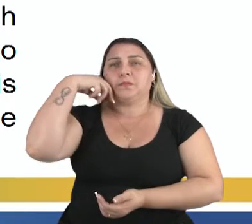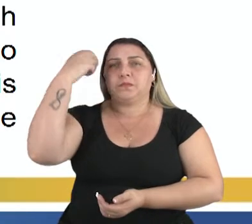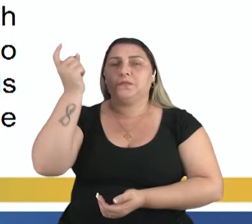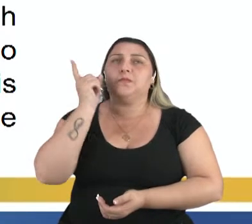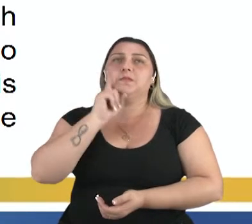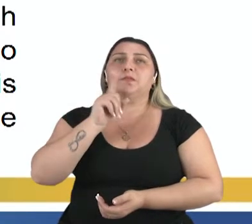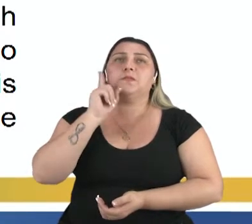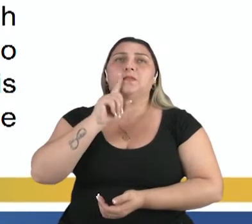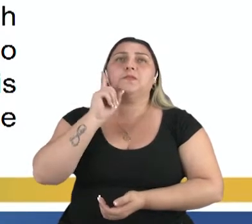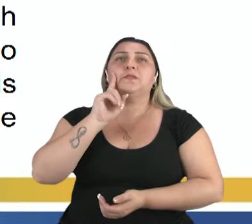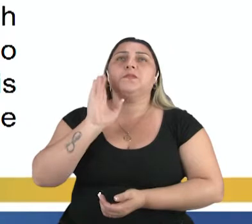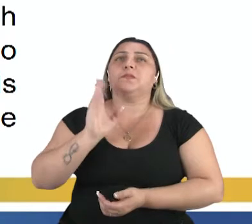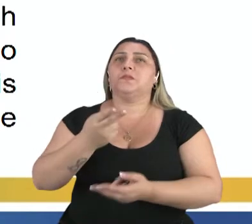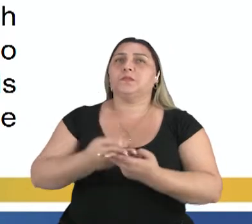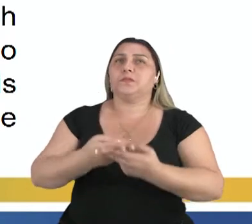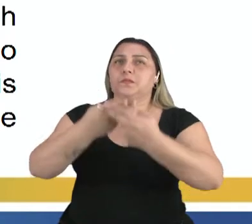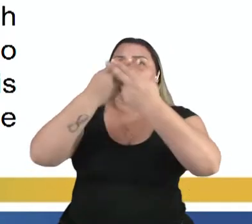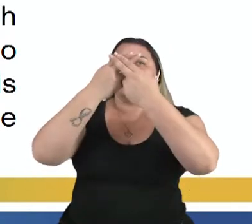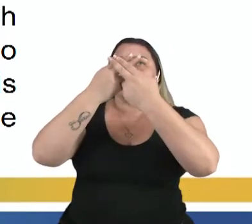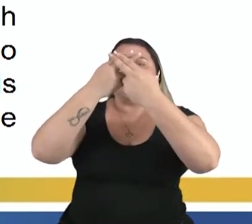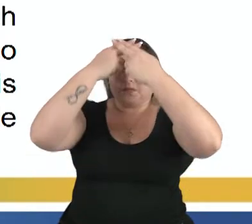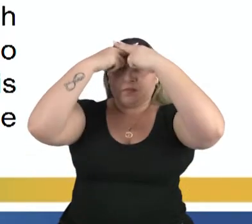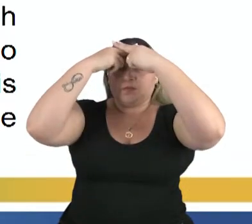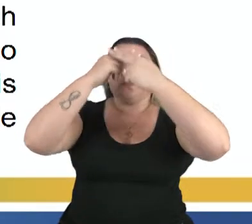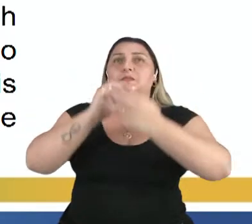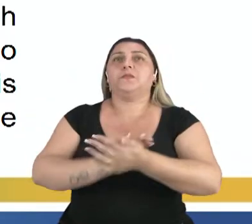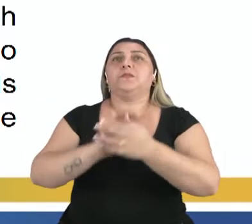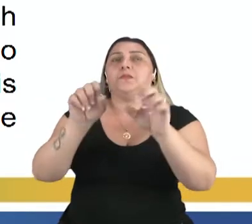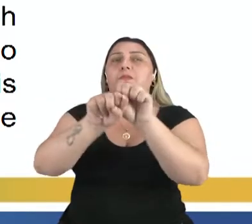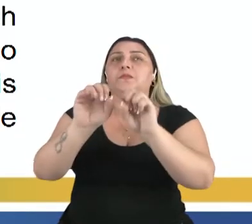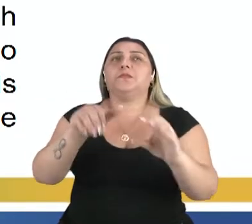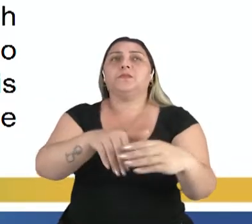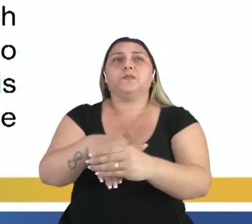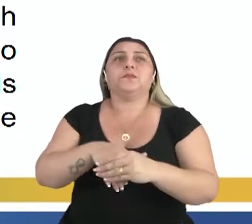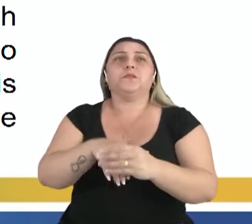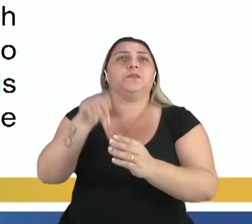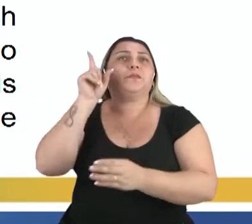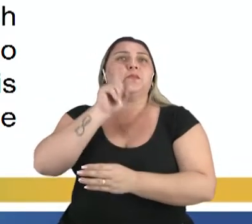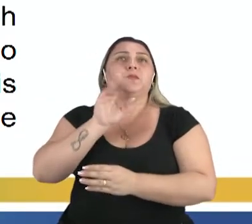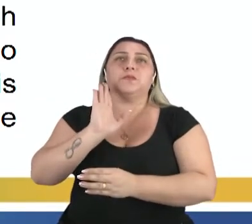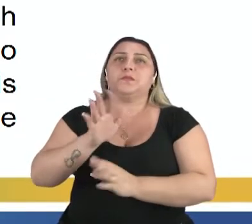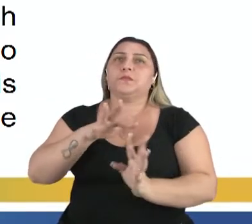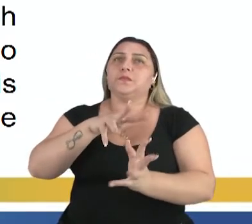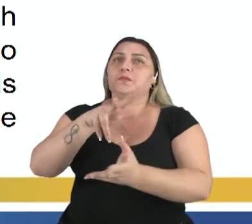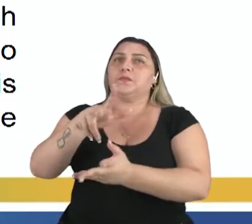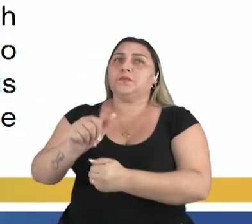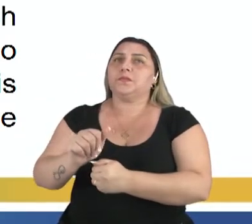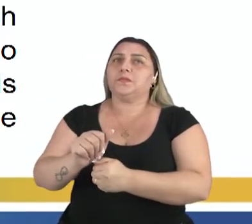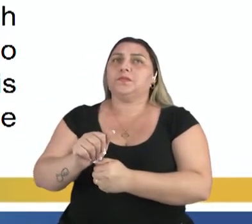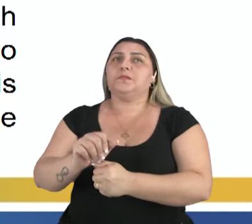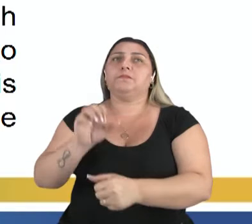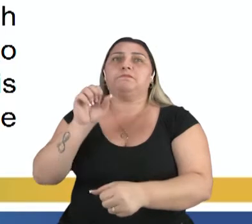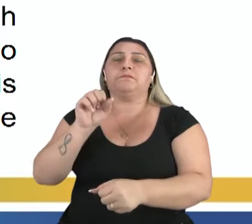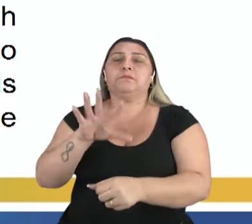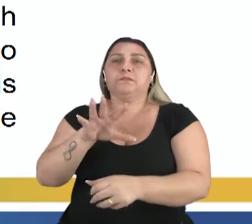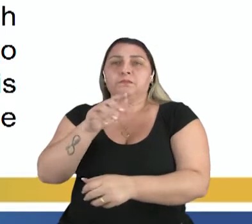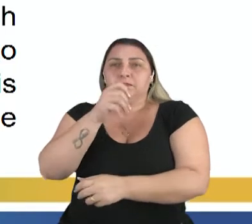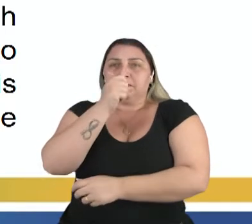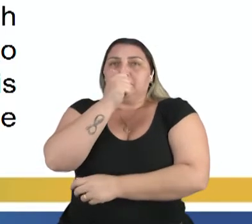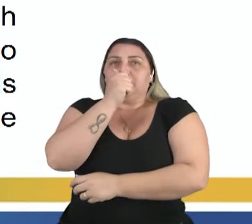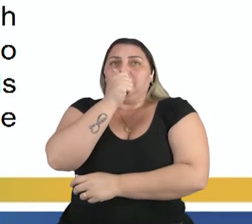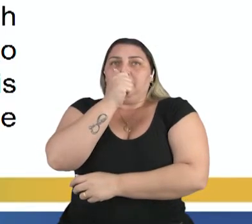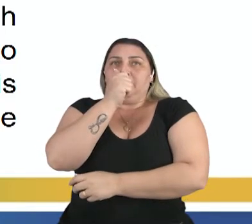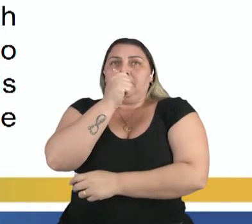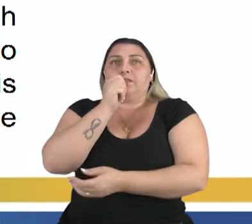americana. Naquilo que já virou trauma recorrente, o sistema eleitoral americano fez o mundo